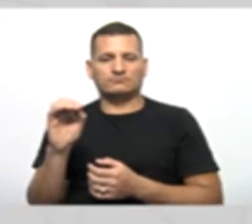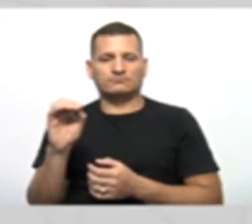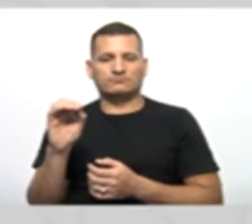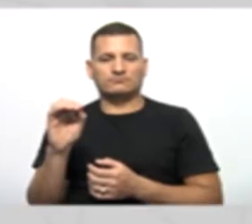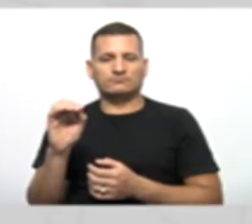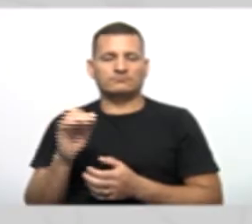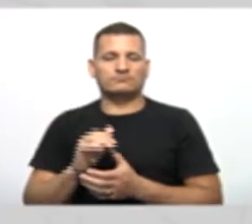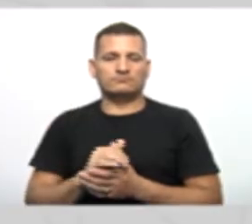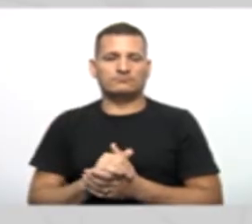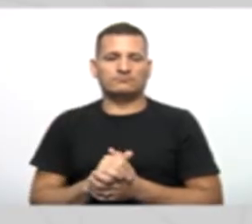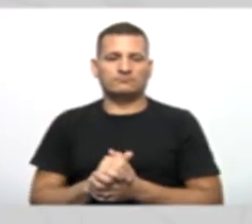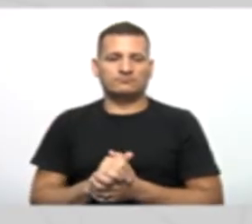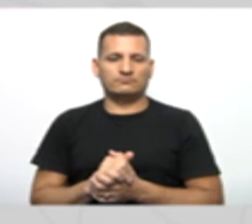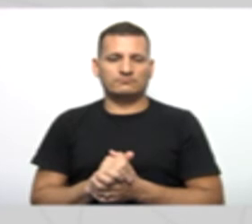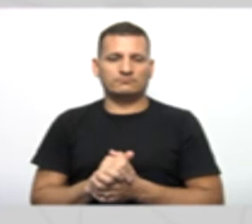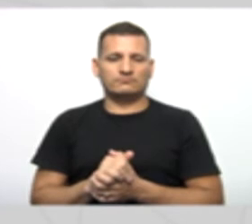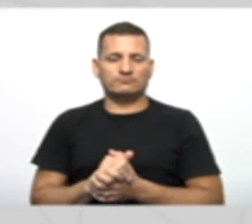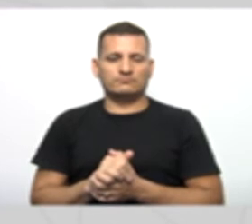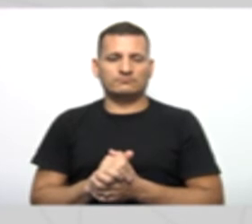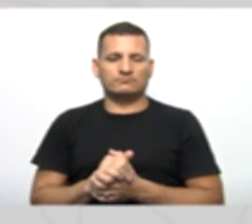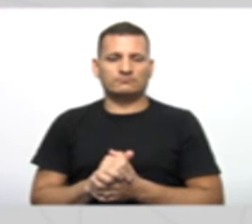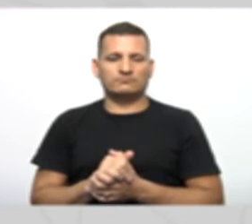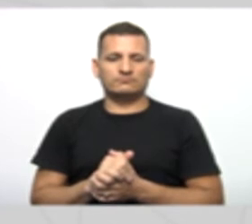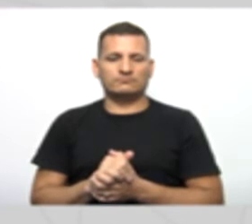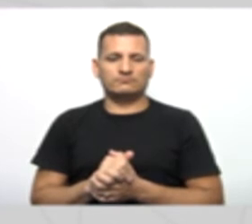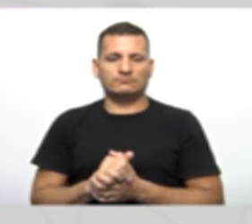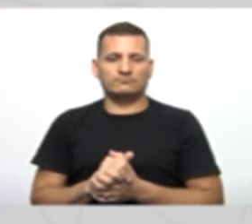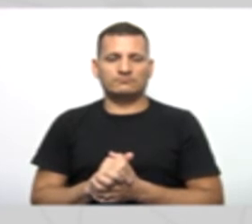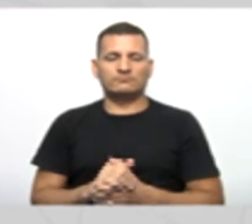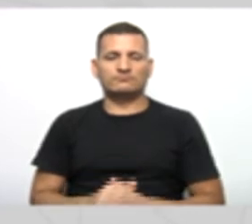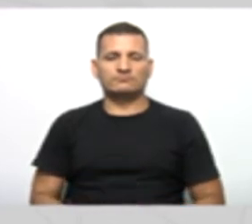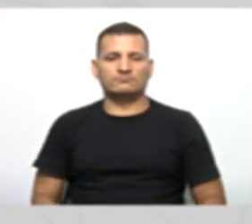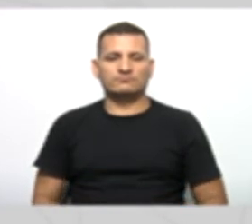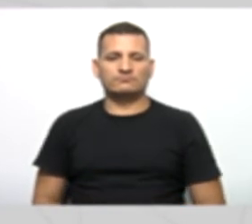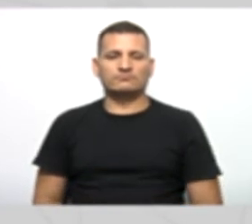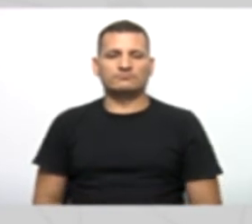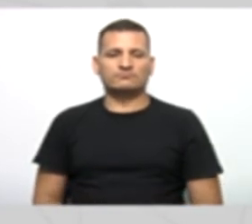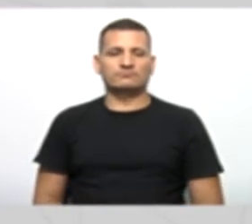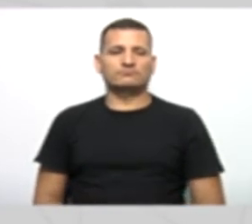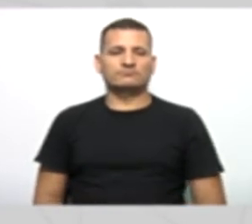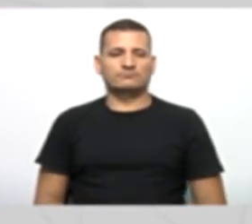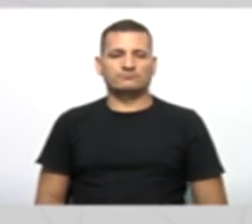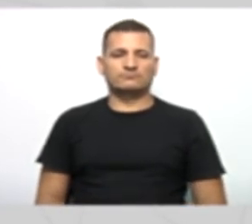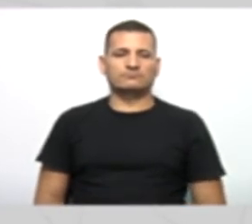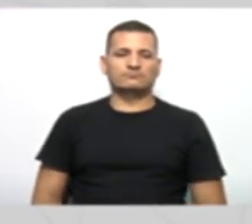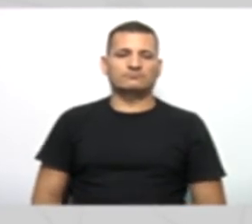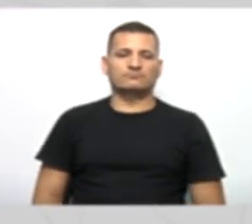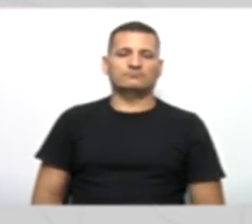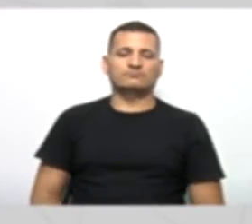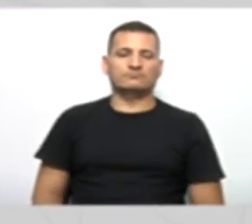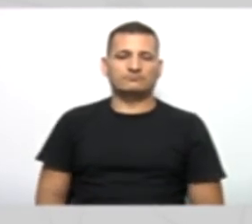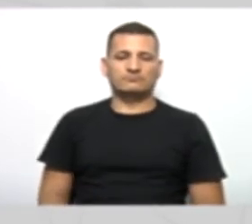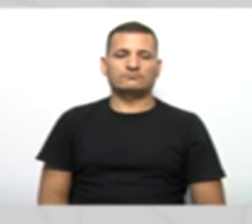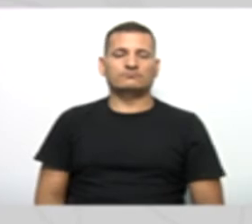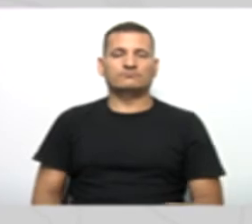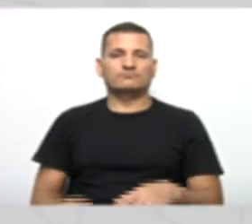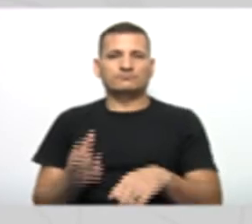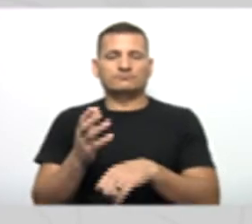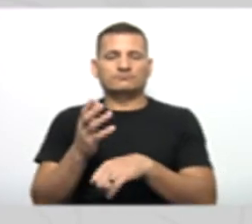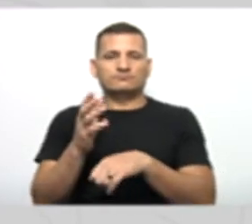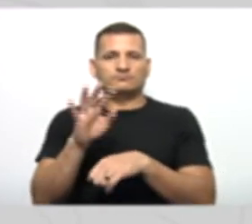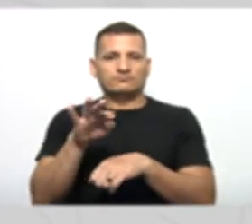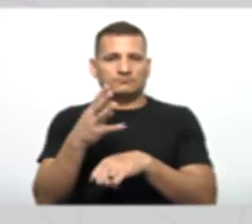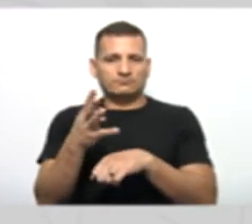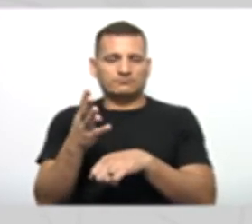vocês, nós podemos colocar um autoincremento aqui. O nosso passo 3 aqui seria criar a tabela